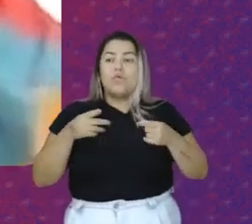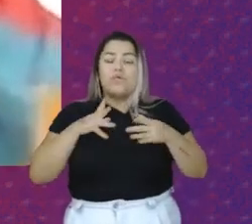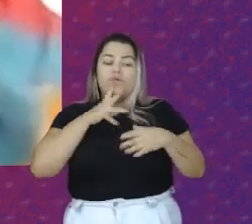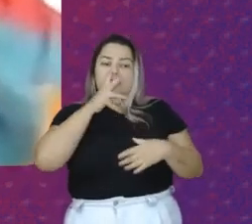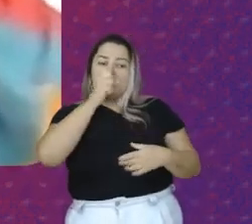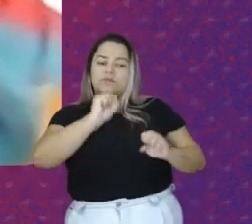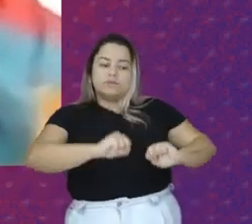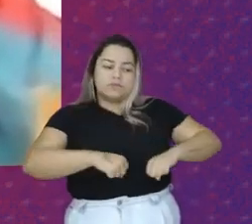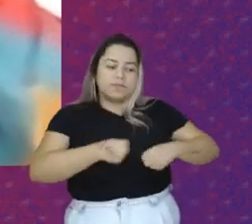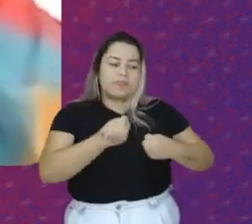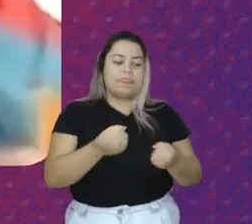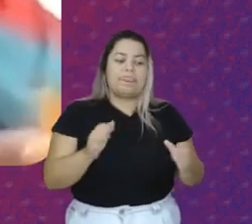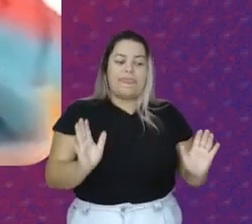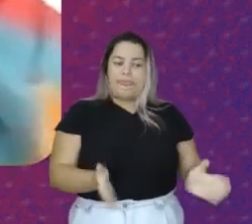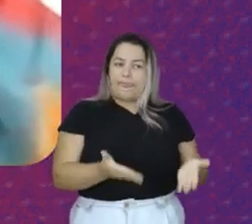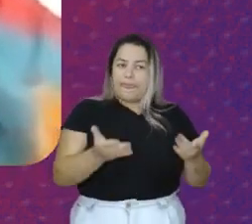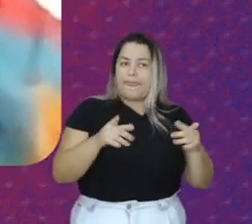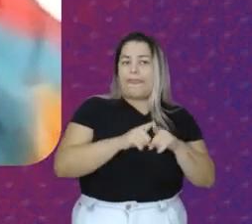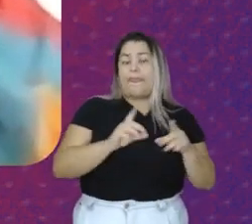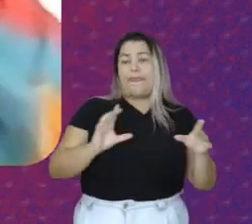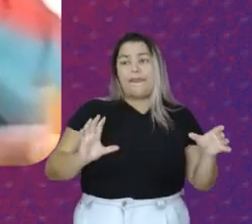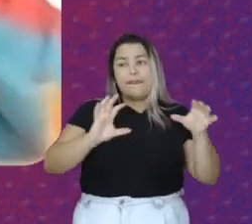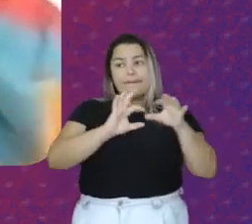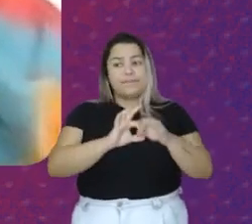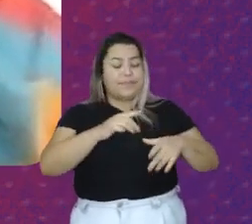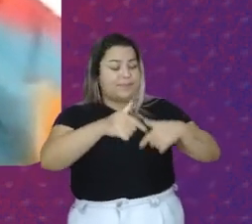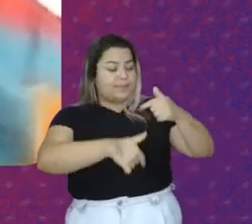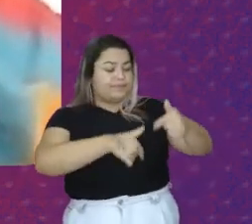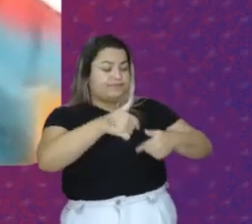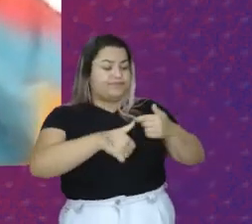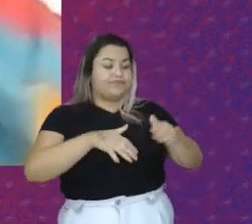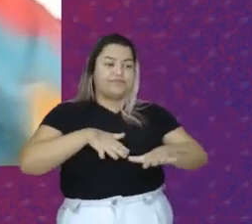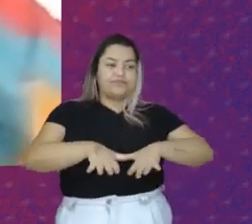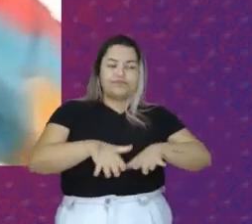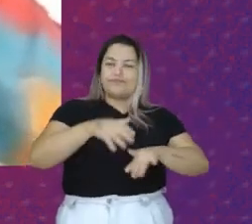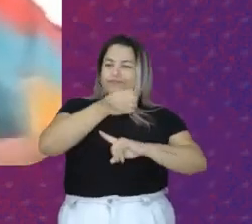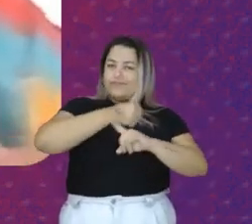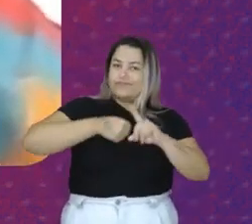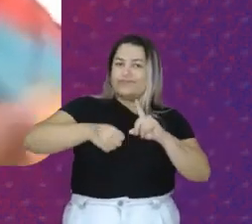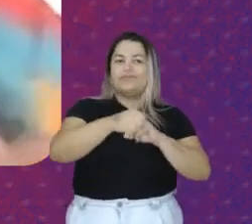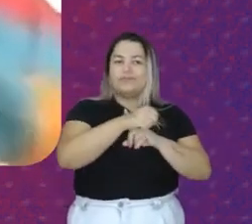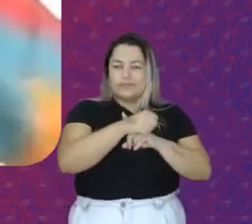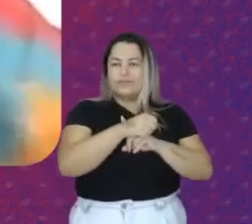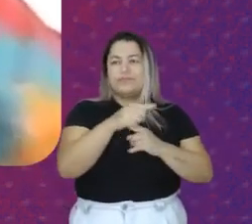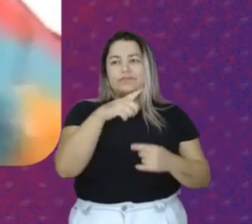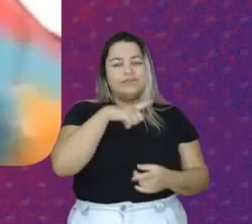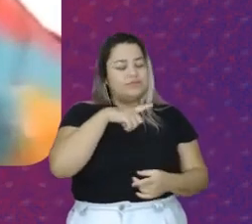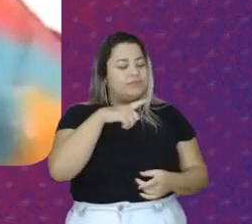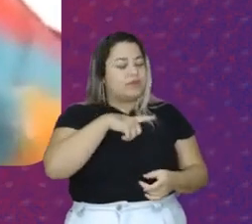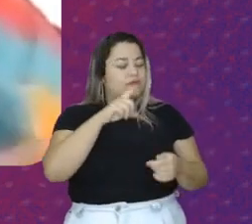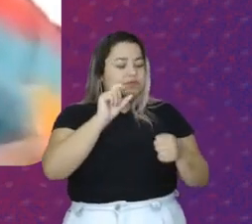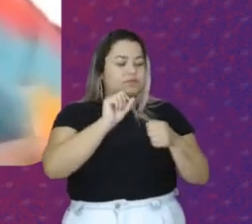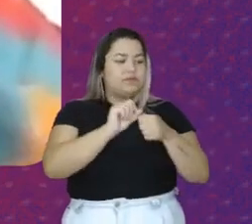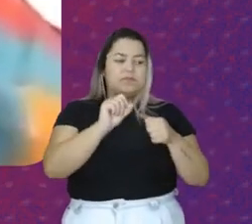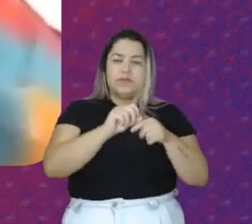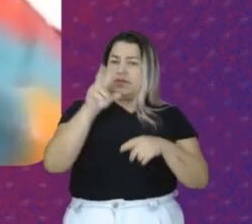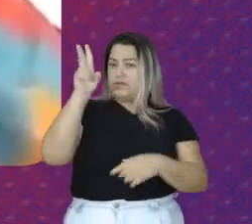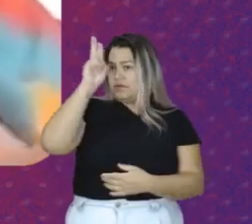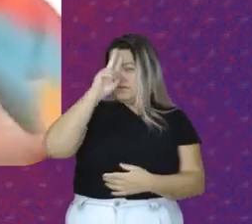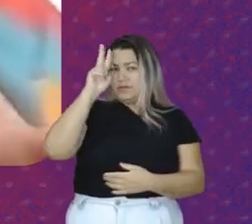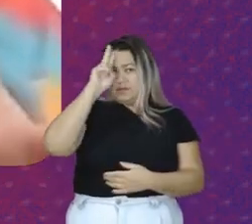essas iniciativas, a conexão com a classe trabalhadora, com os movimentos sociais. Nós temos que fazer muita pressão de fora para dentro, nós